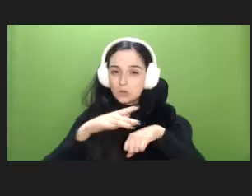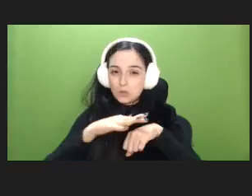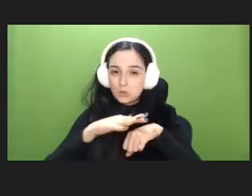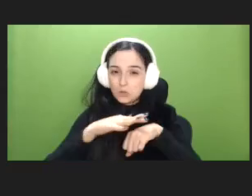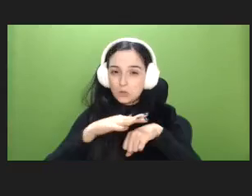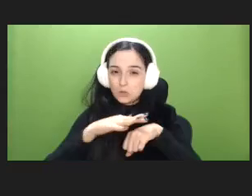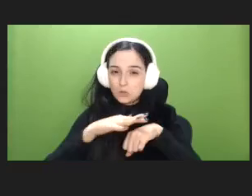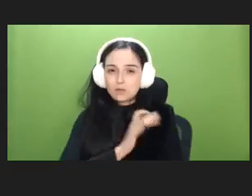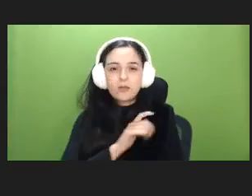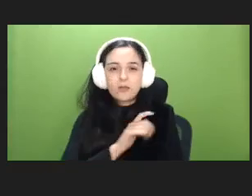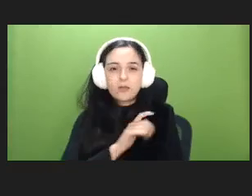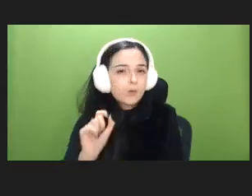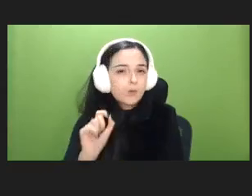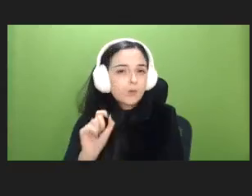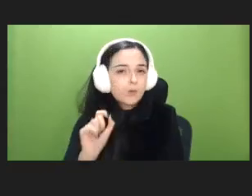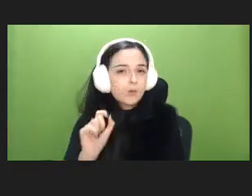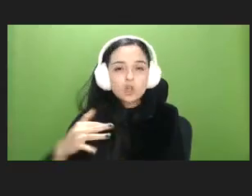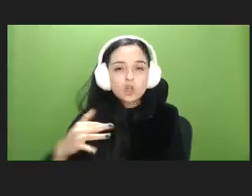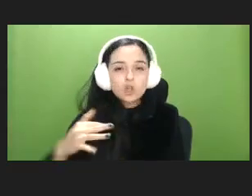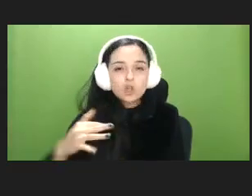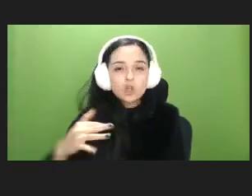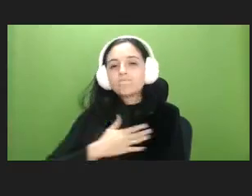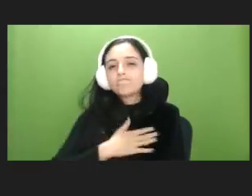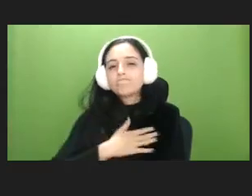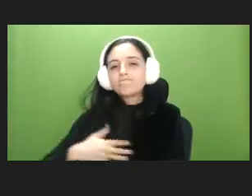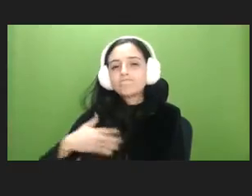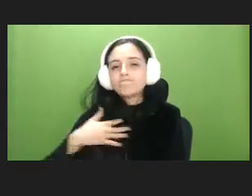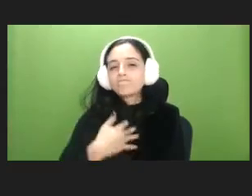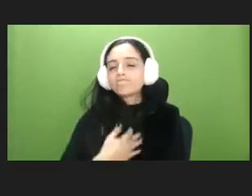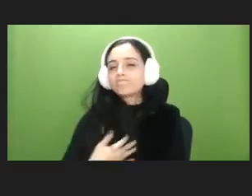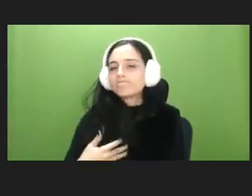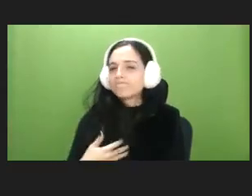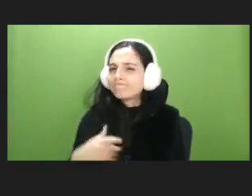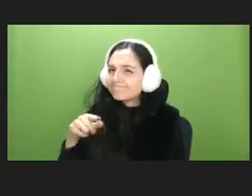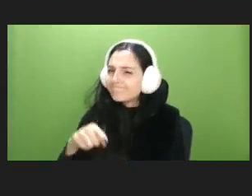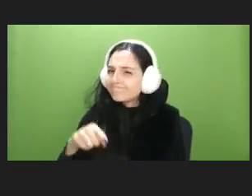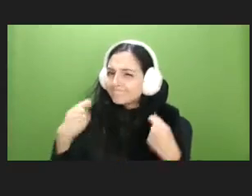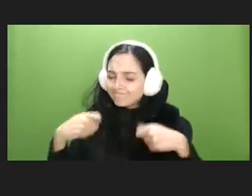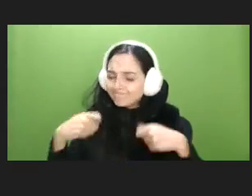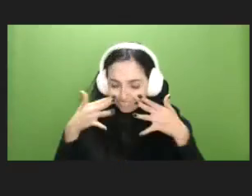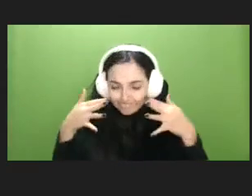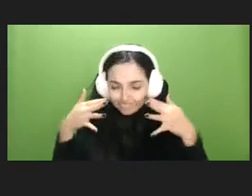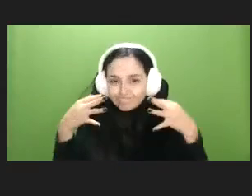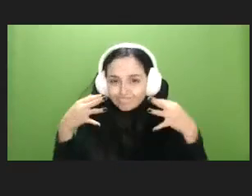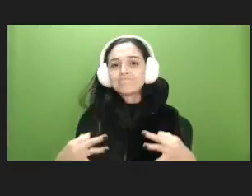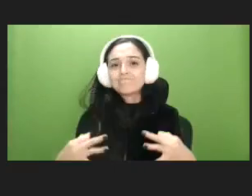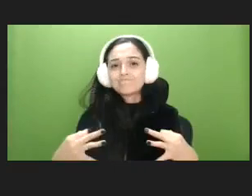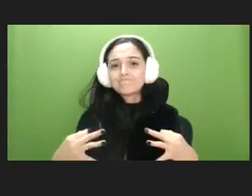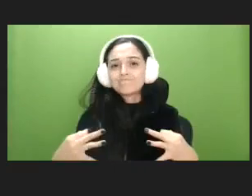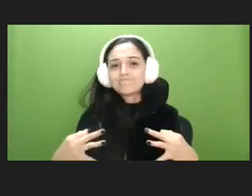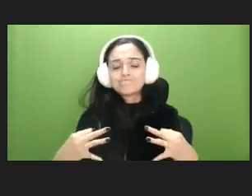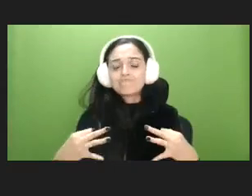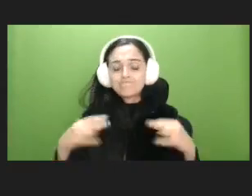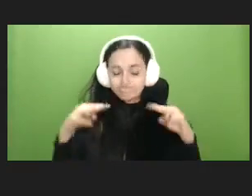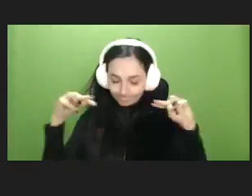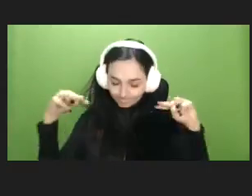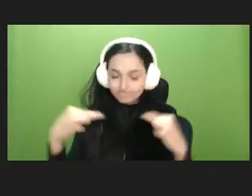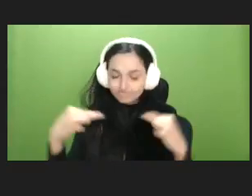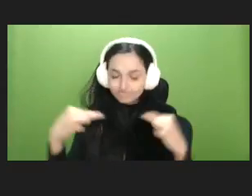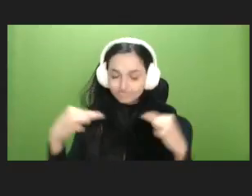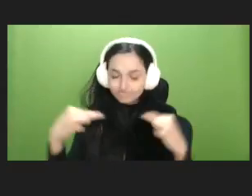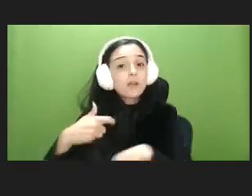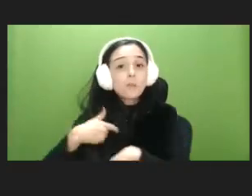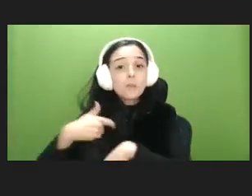no peito. A dor no peito é um alerta muito importante. Quando eu vou fazer uma atividade física, né,